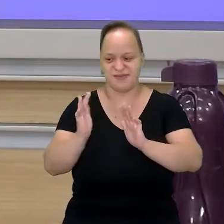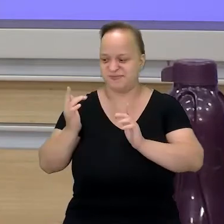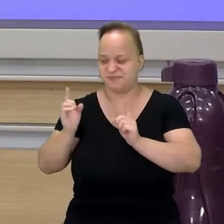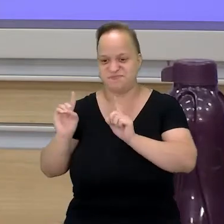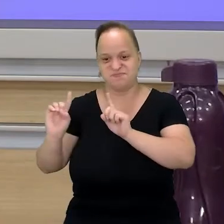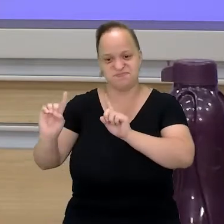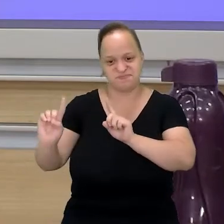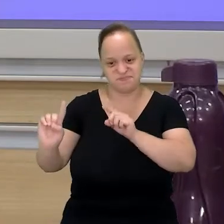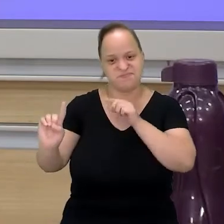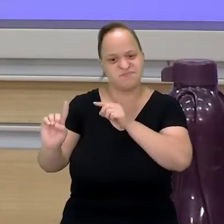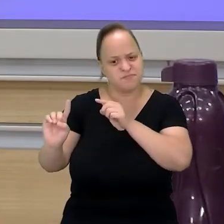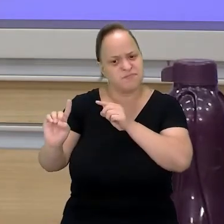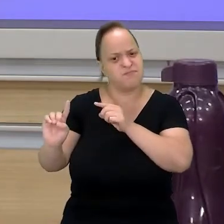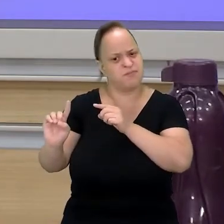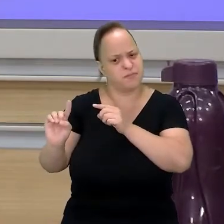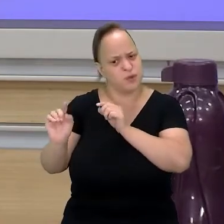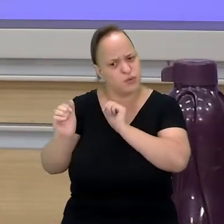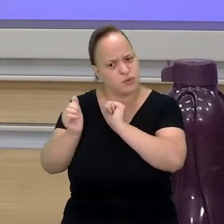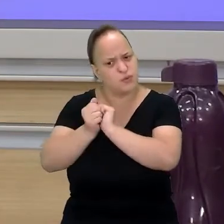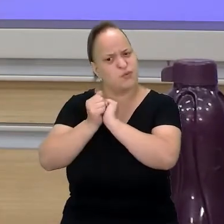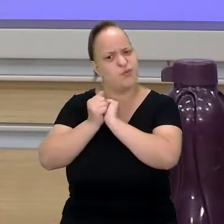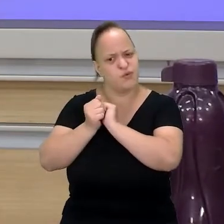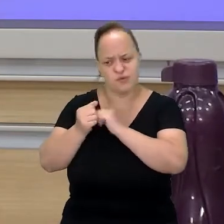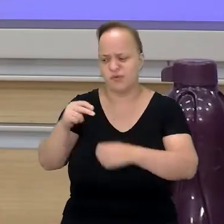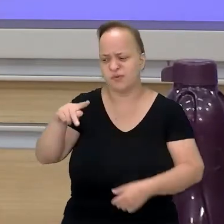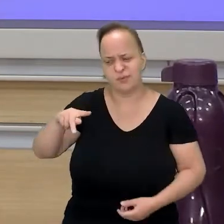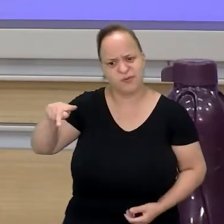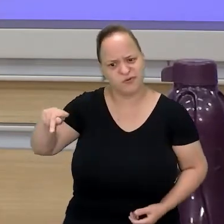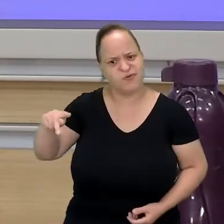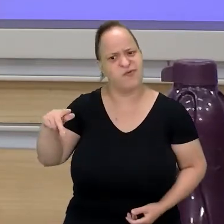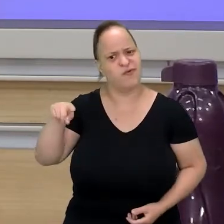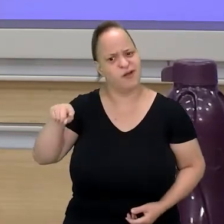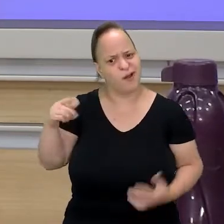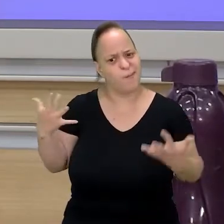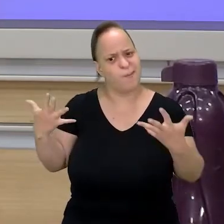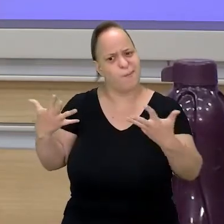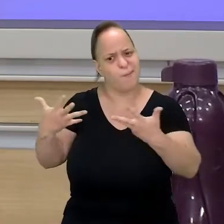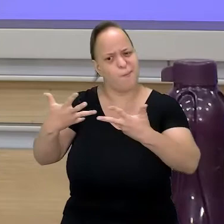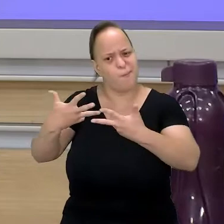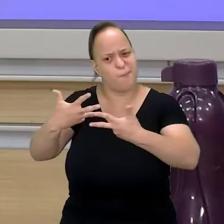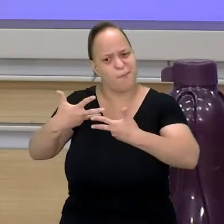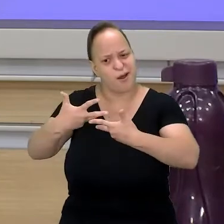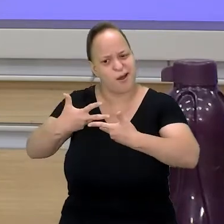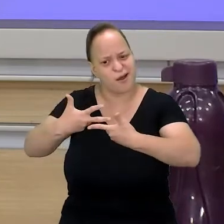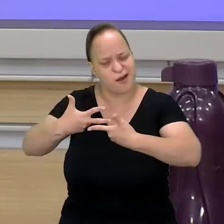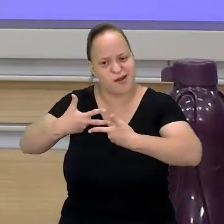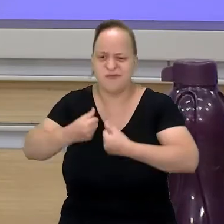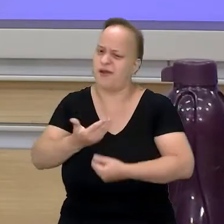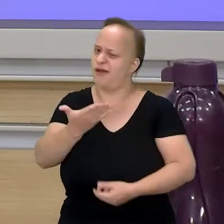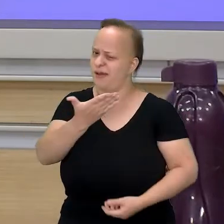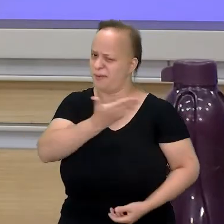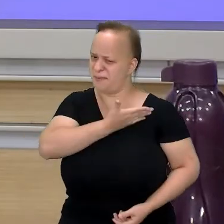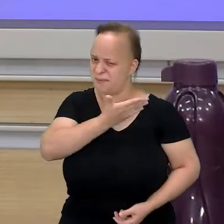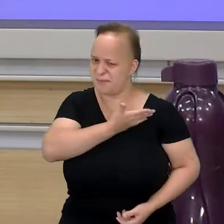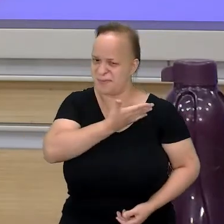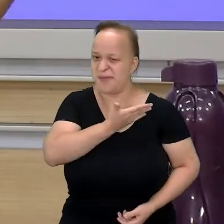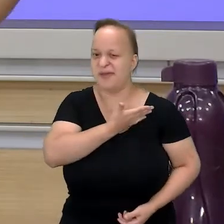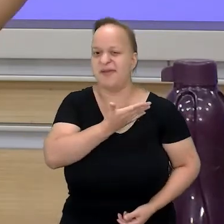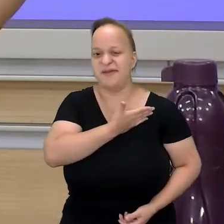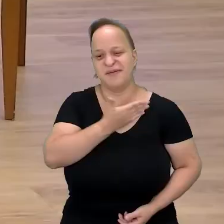bem acompanhada pela maravilhosa professora e amiga, tá